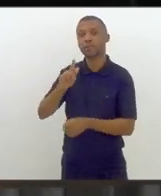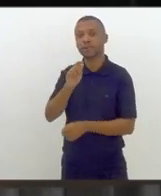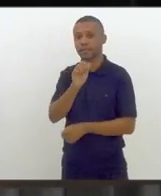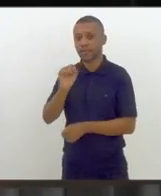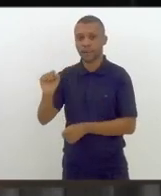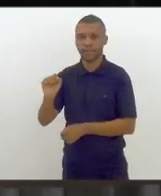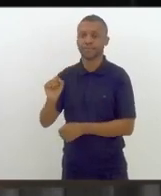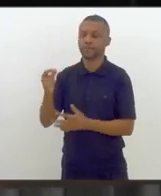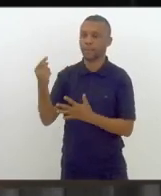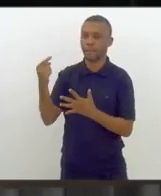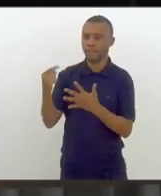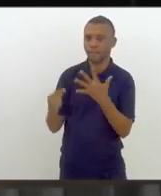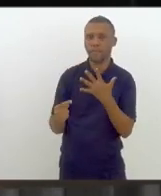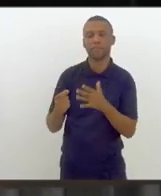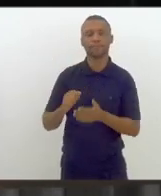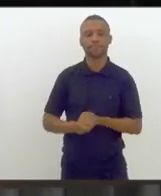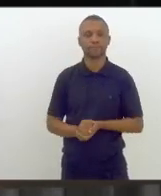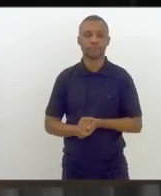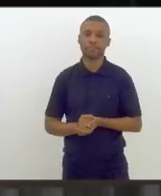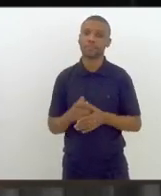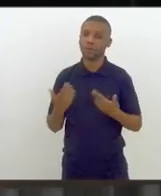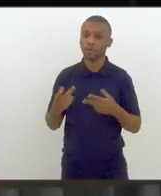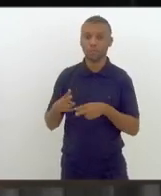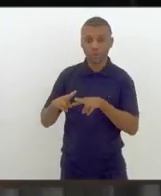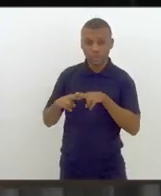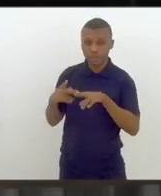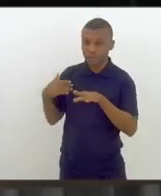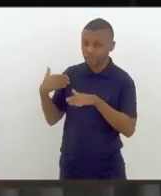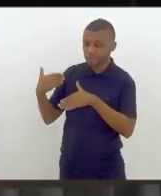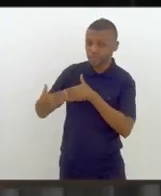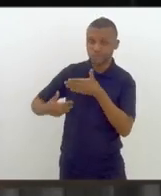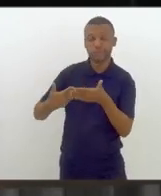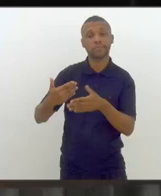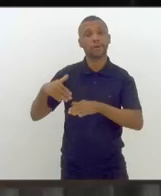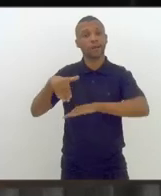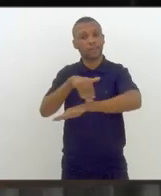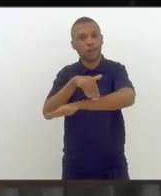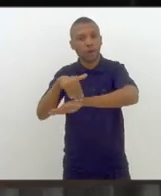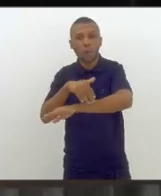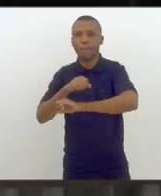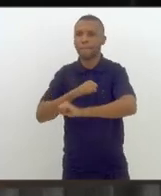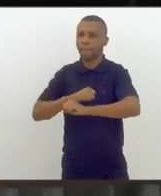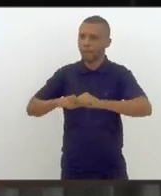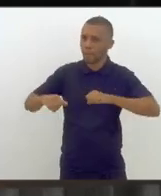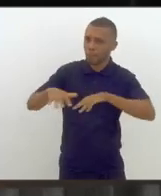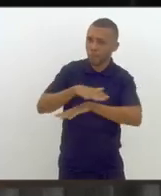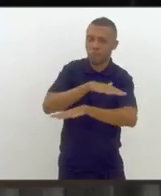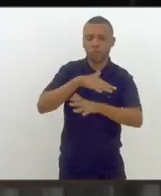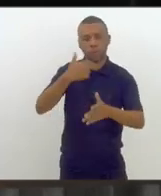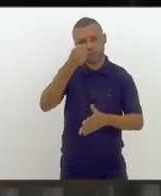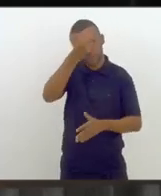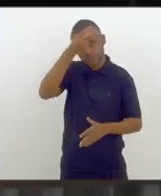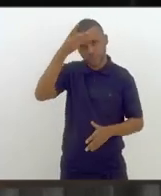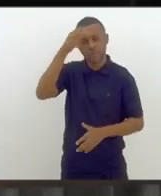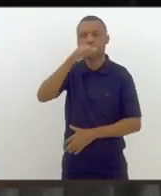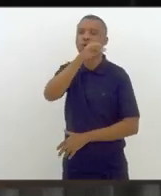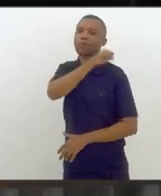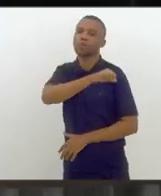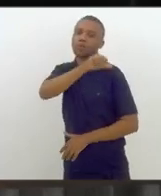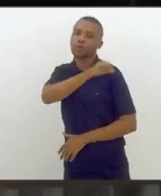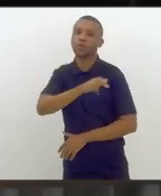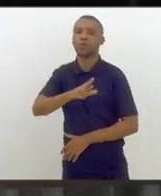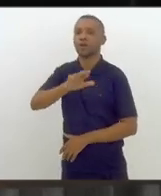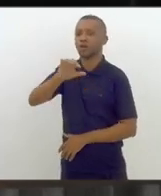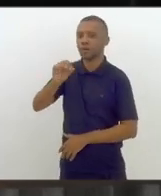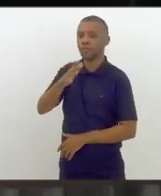tenha caminhado com muita tranquilidade nas ruas do meu estado, nas ruas da cidade do Rio de Janeiro, nas ruas da